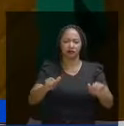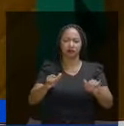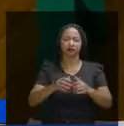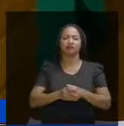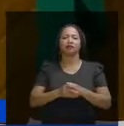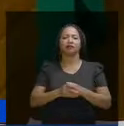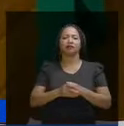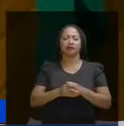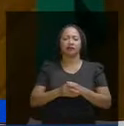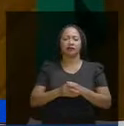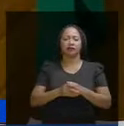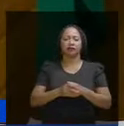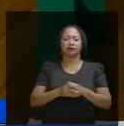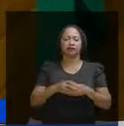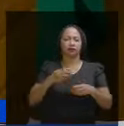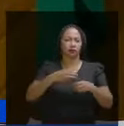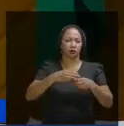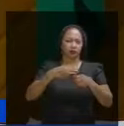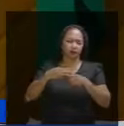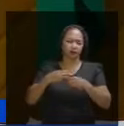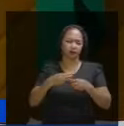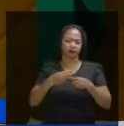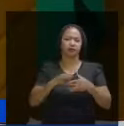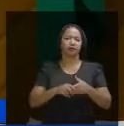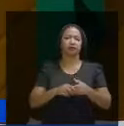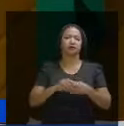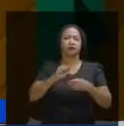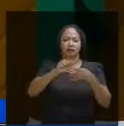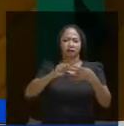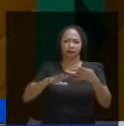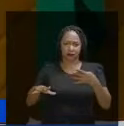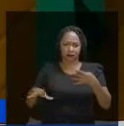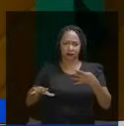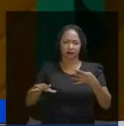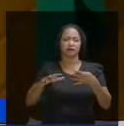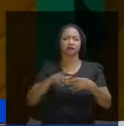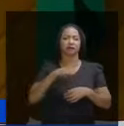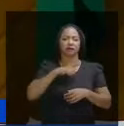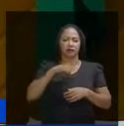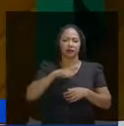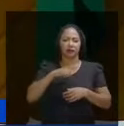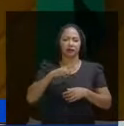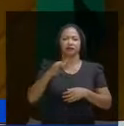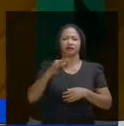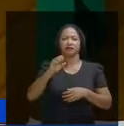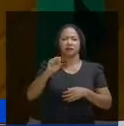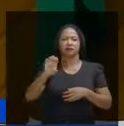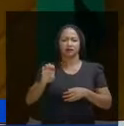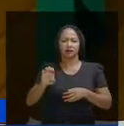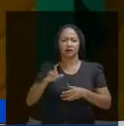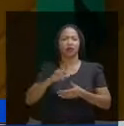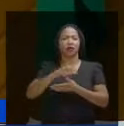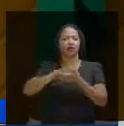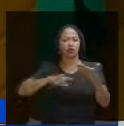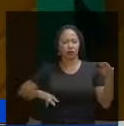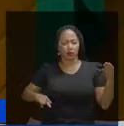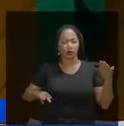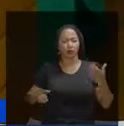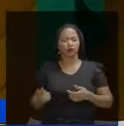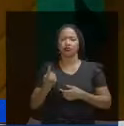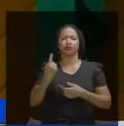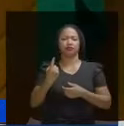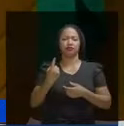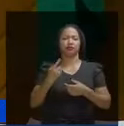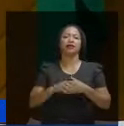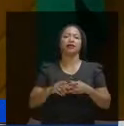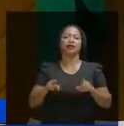dirigentes municipais, o que, nos termos da jurisprudência consolidada do TSE, caracteriza documento unilateral.